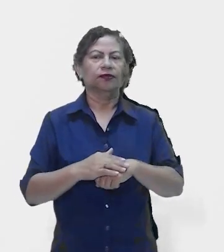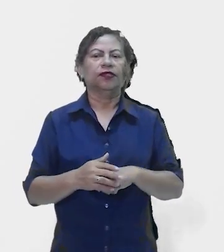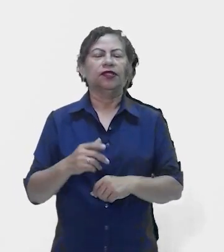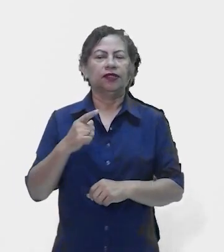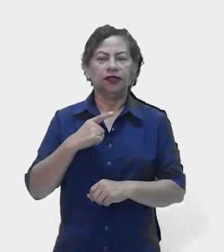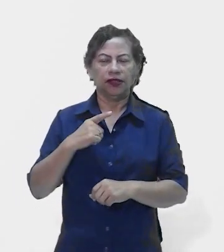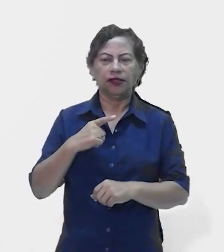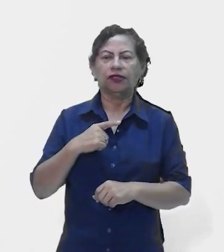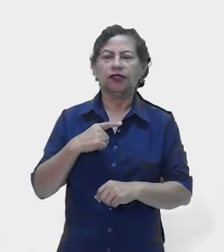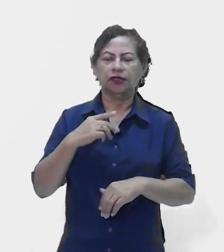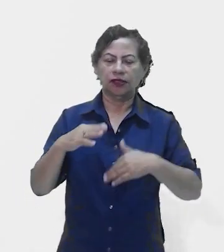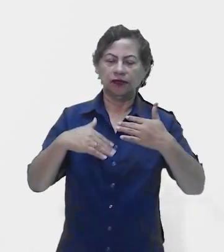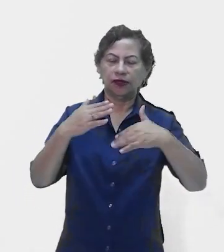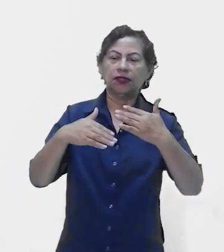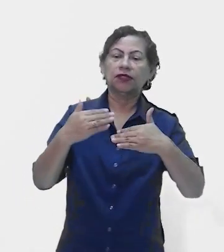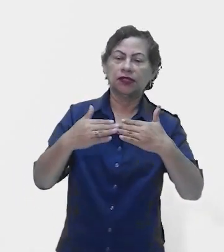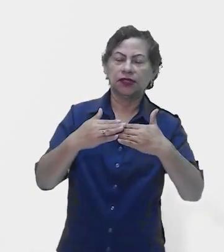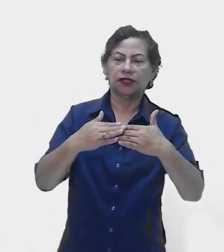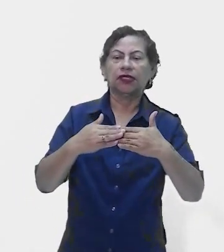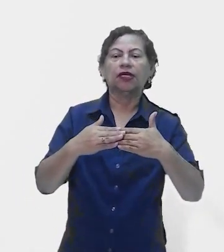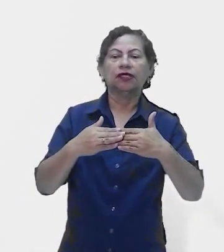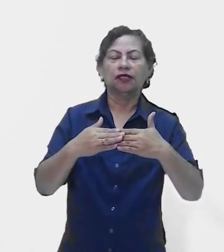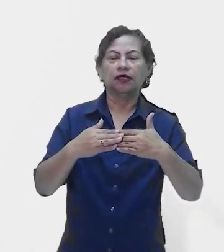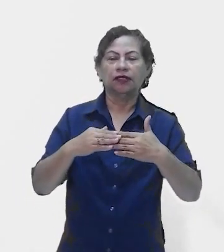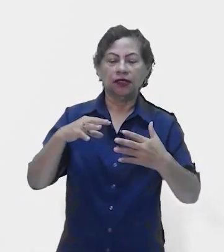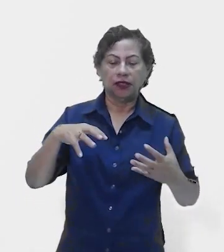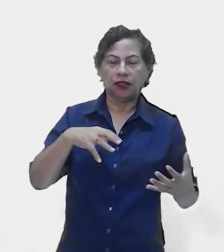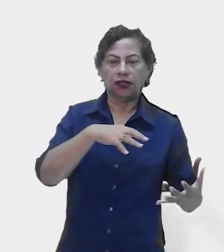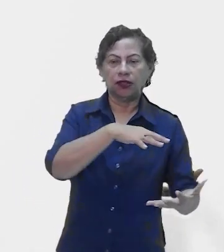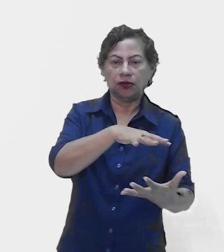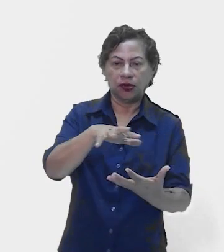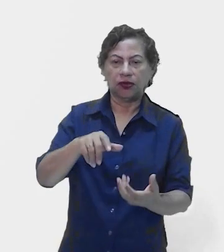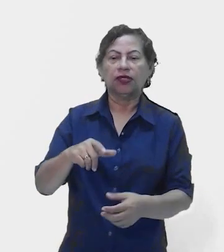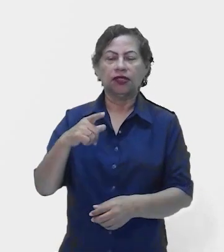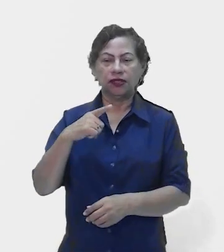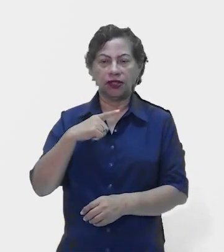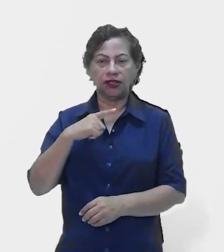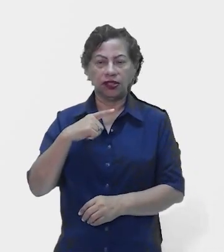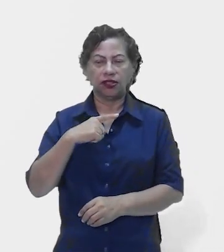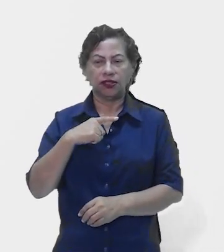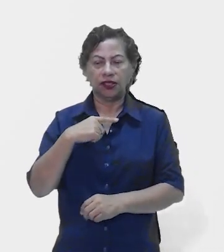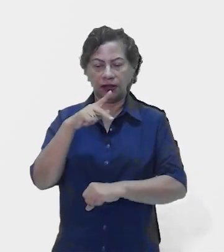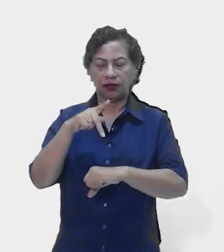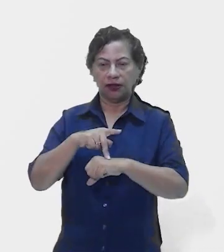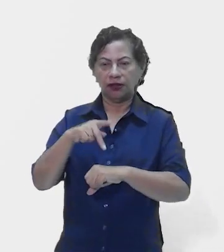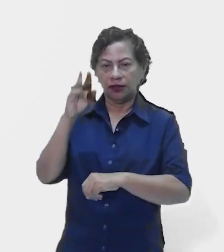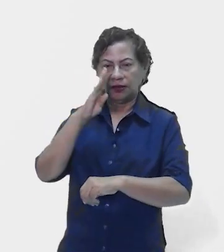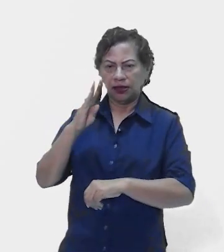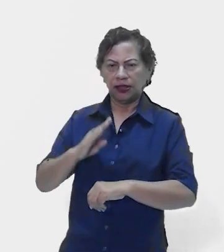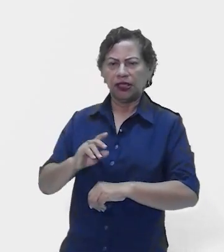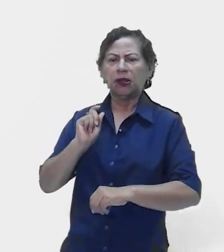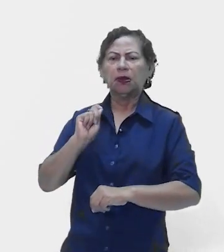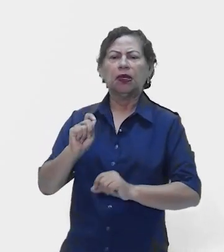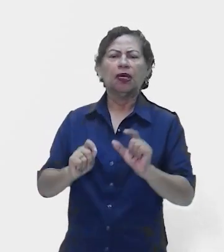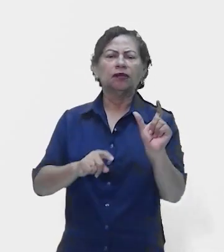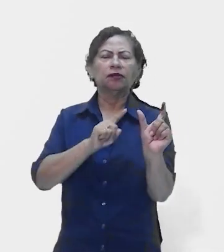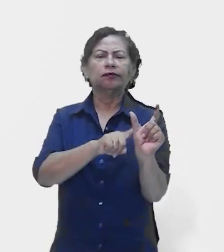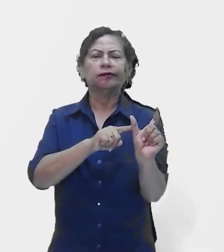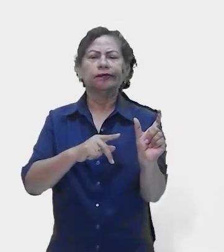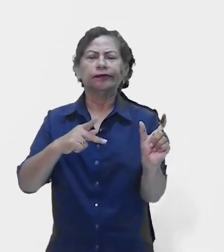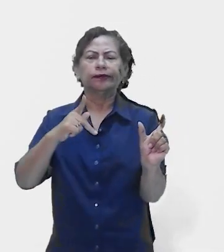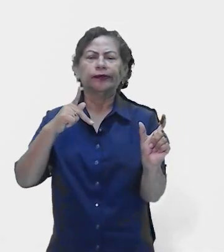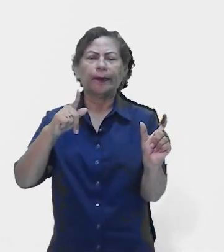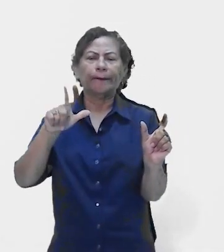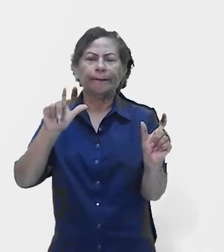mais avançadas do mundo. E a gente até hoje tem ainda o predomínio do chamado plantation, que é aquela prática